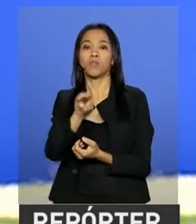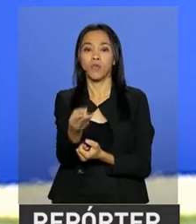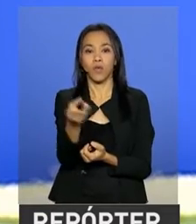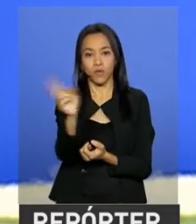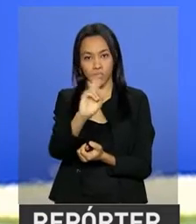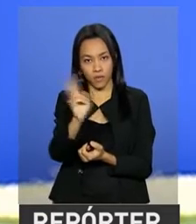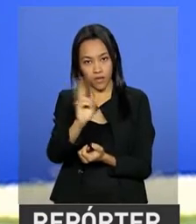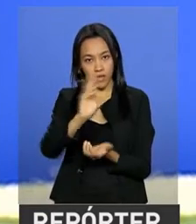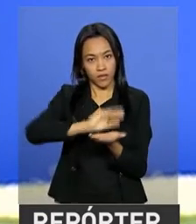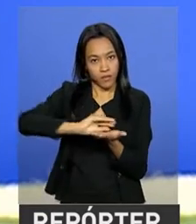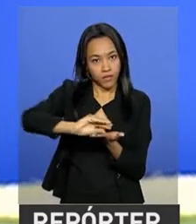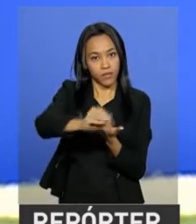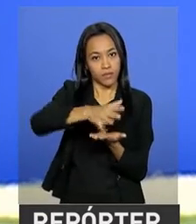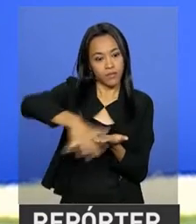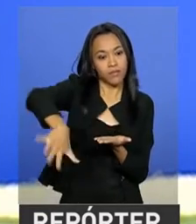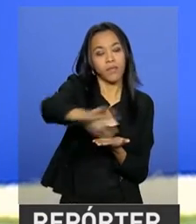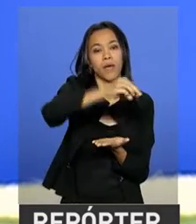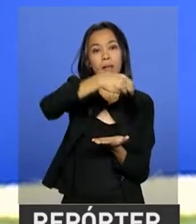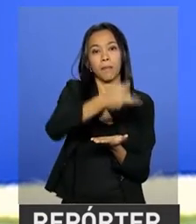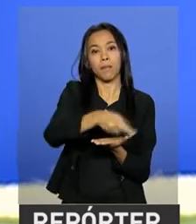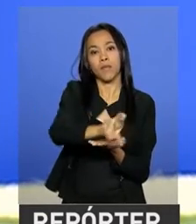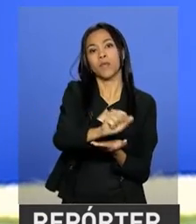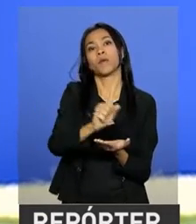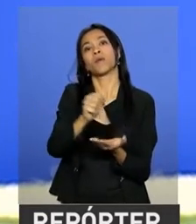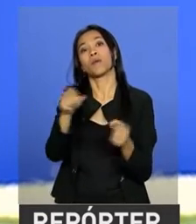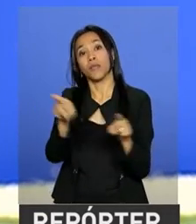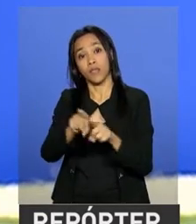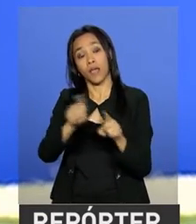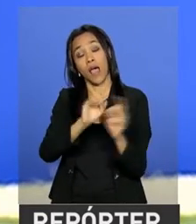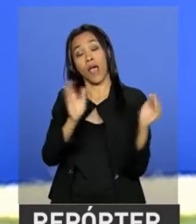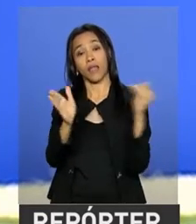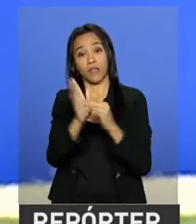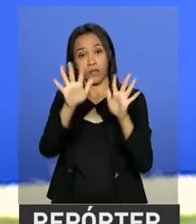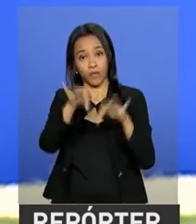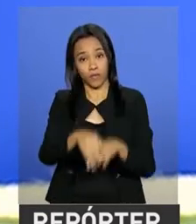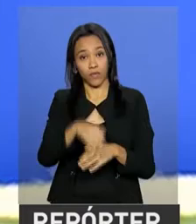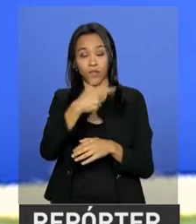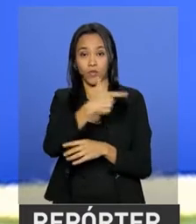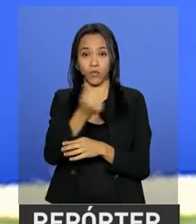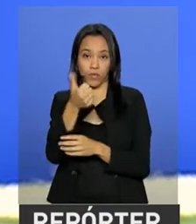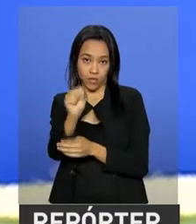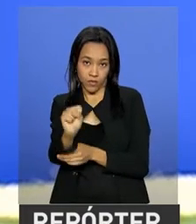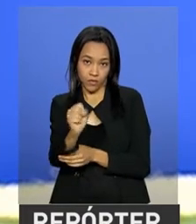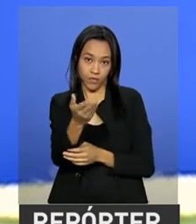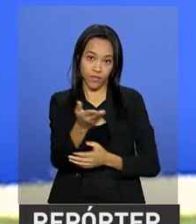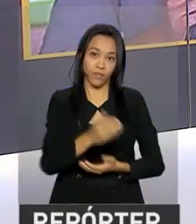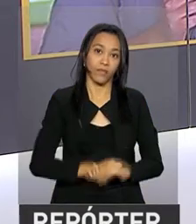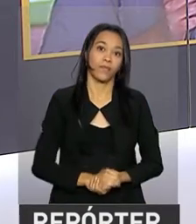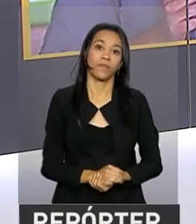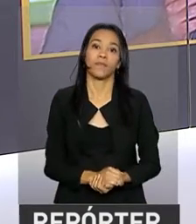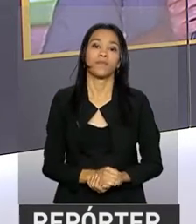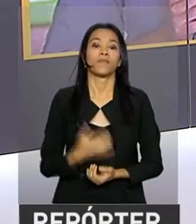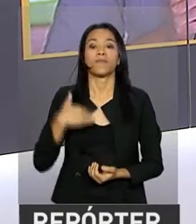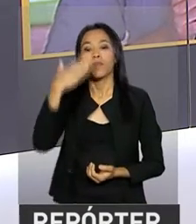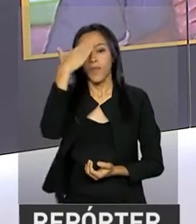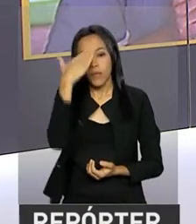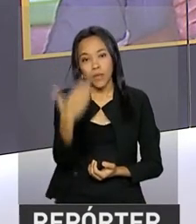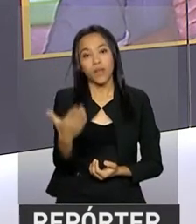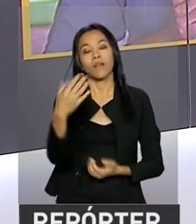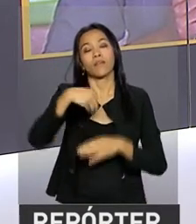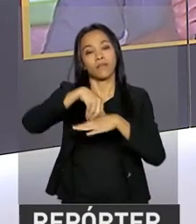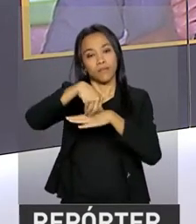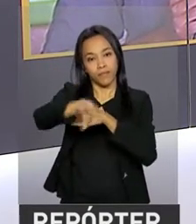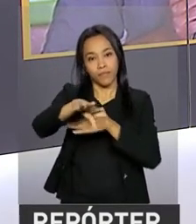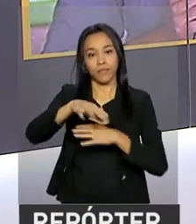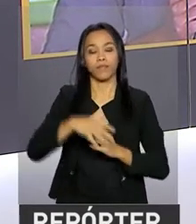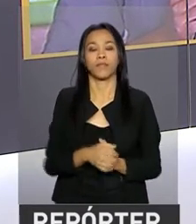8 bilhões e 800 milhões de reais em linhas de financiamento para micro e pequenas empresas até o final de 2018. Leandro, é com você. Ok, Thaís, obrigado pelas suas